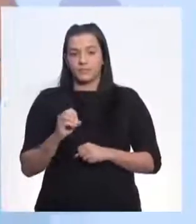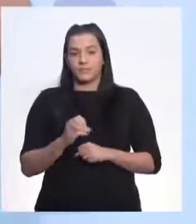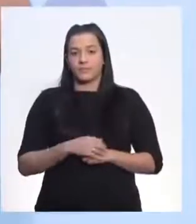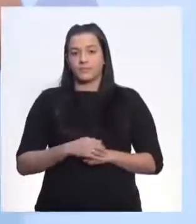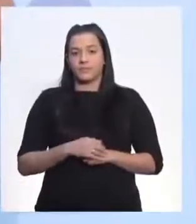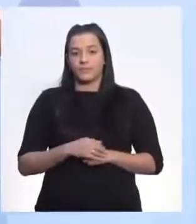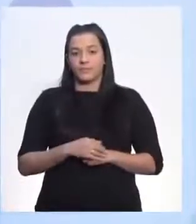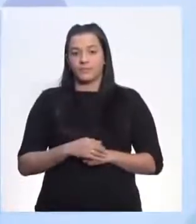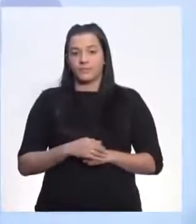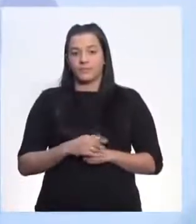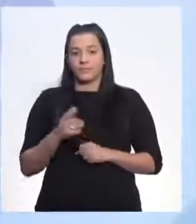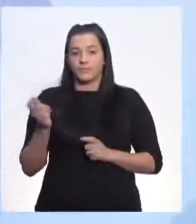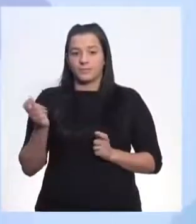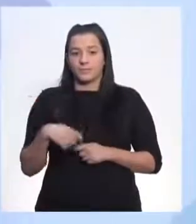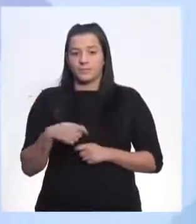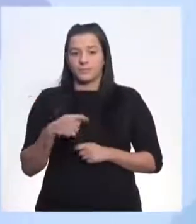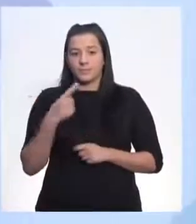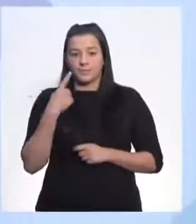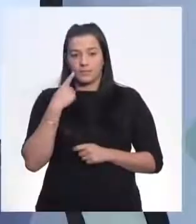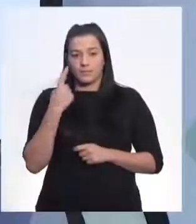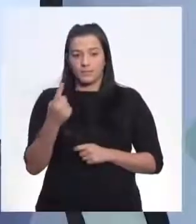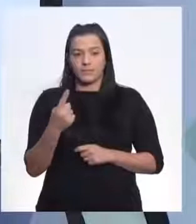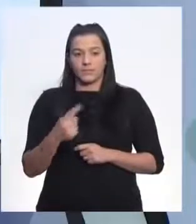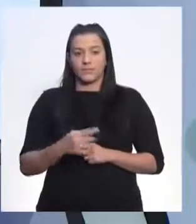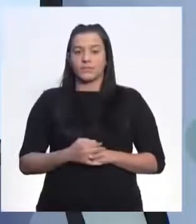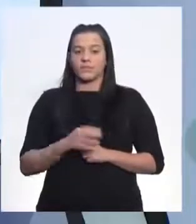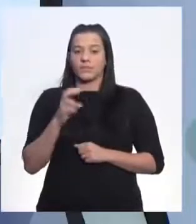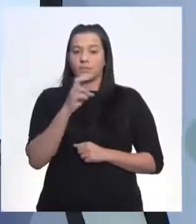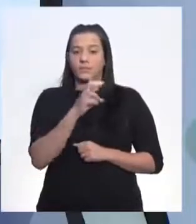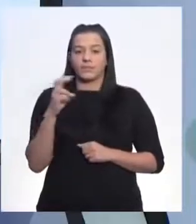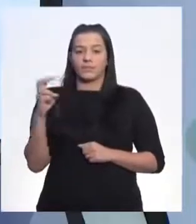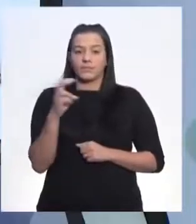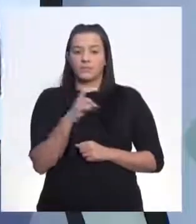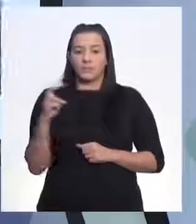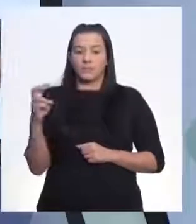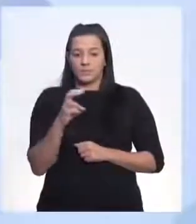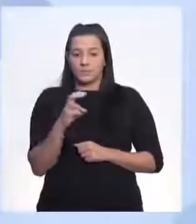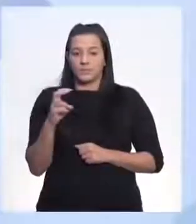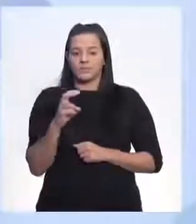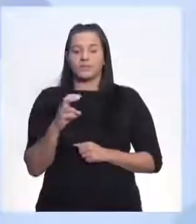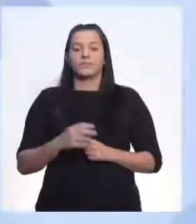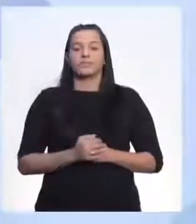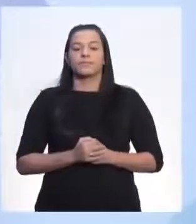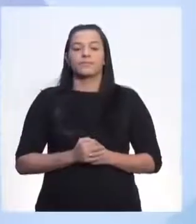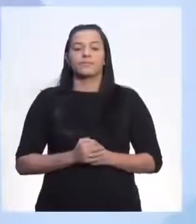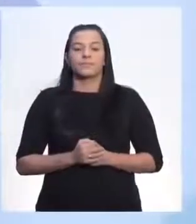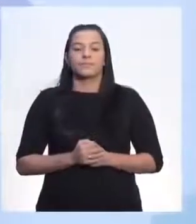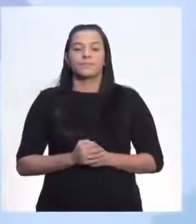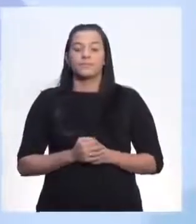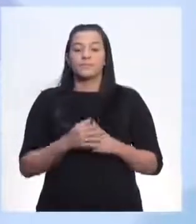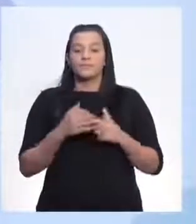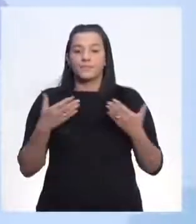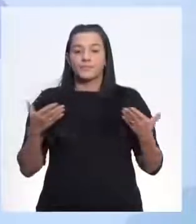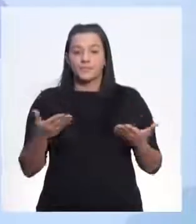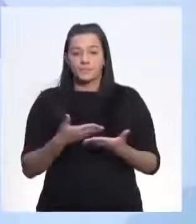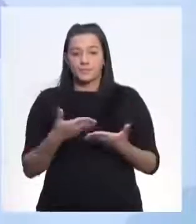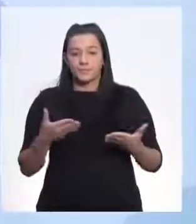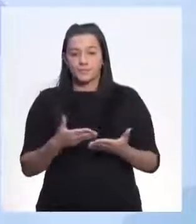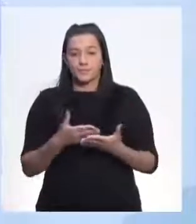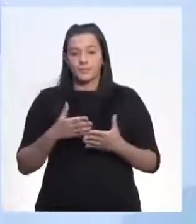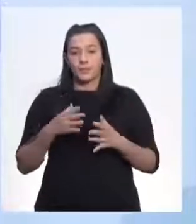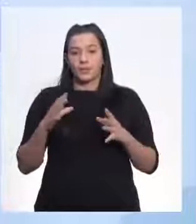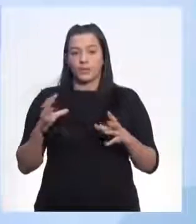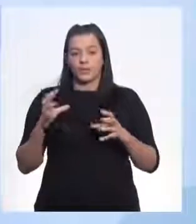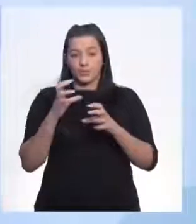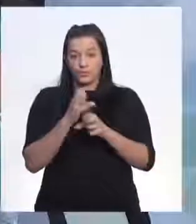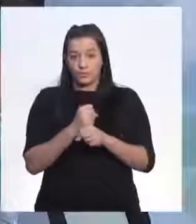20 dá para fazer de cabeça, né, pessoal? Eu vou ter 55. Muito bem. Então, o que eu vou fazer? Eu vou pegar o total